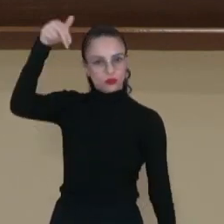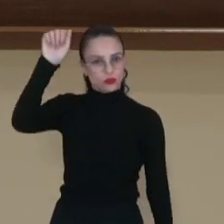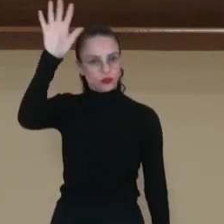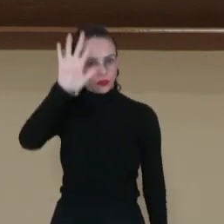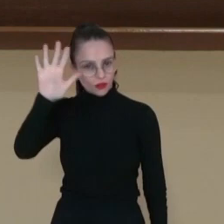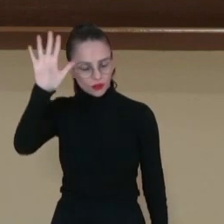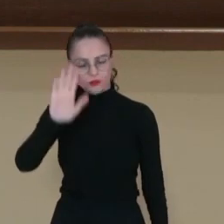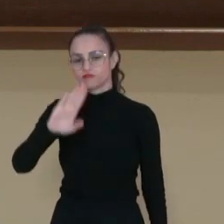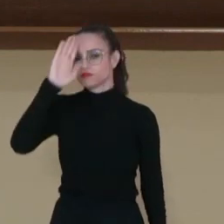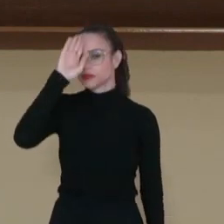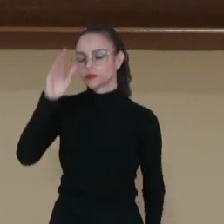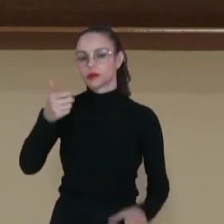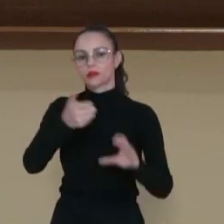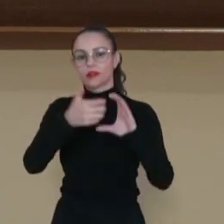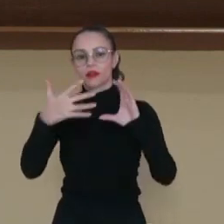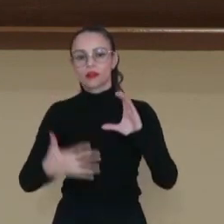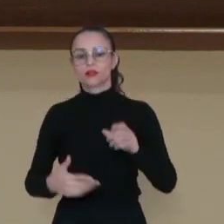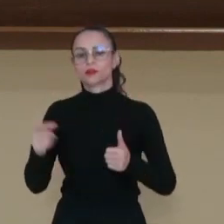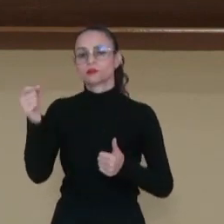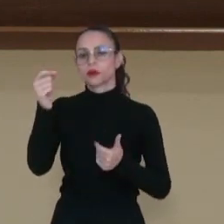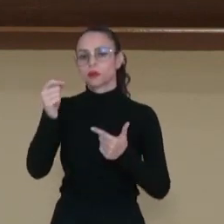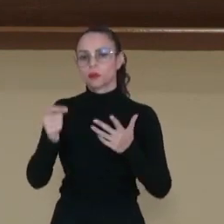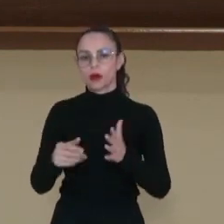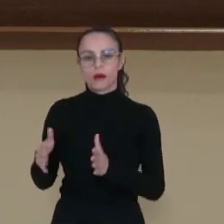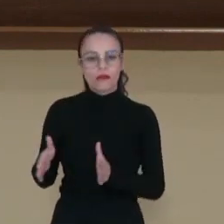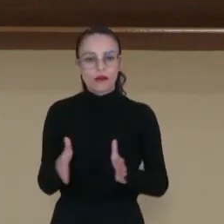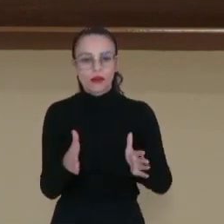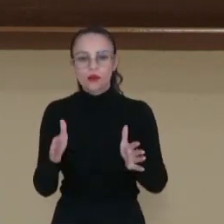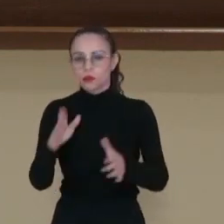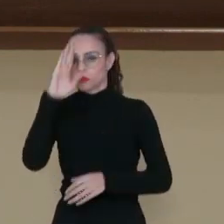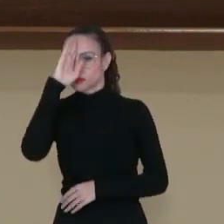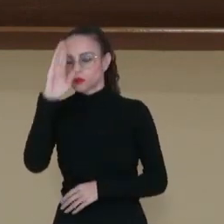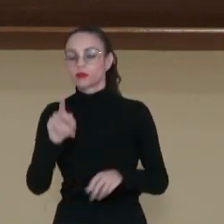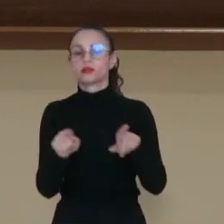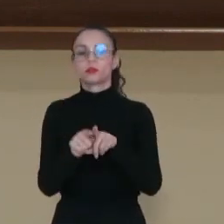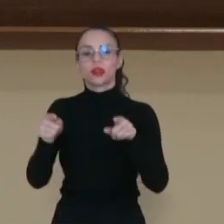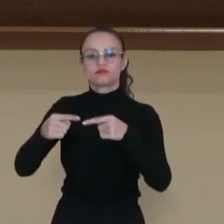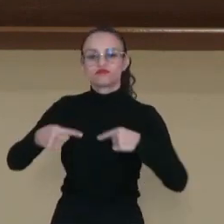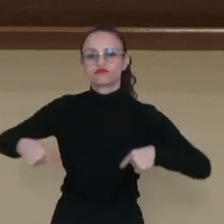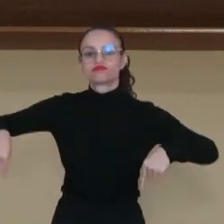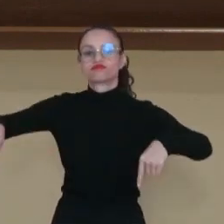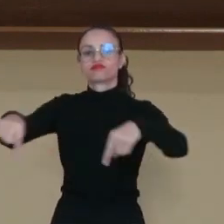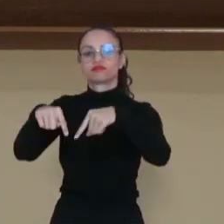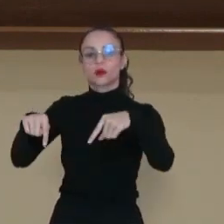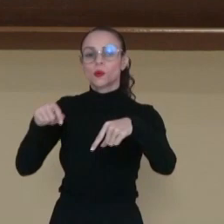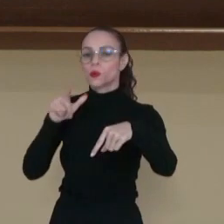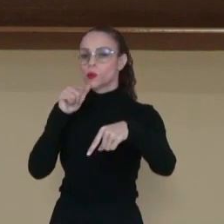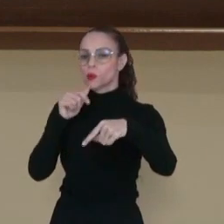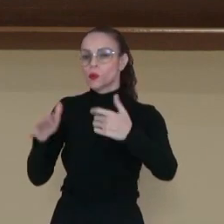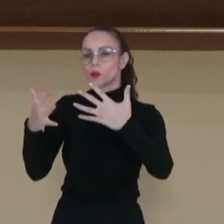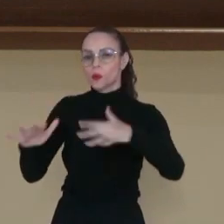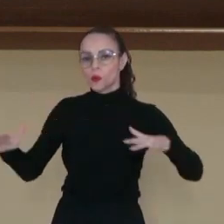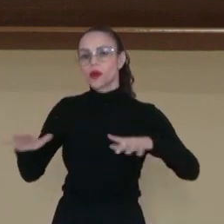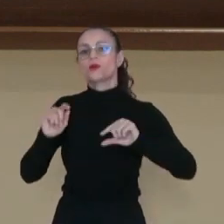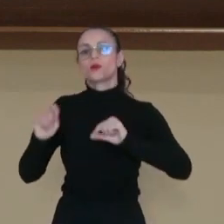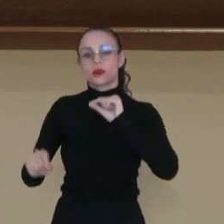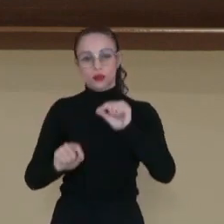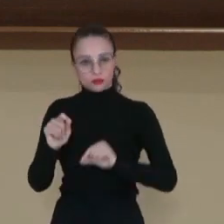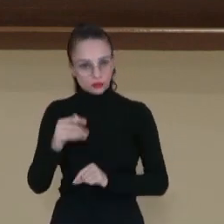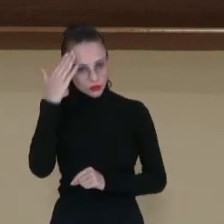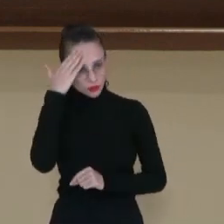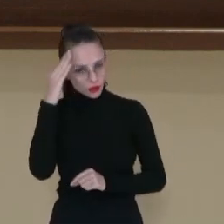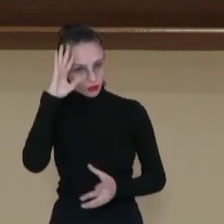distribuídos os rios, quais são as principais bacias hidrográficas, sabendo que entender a